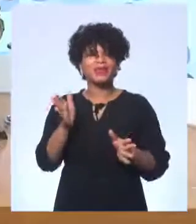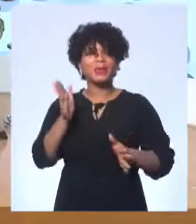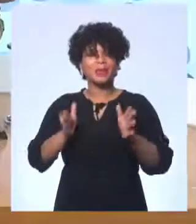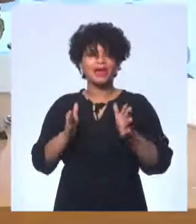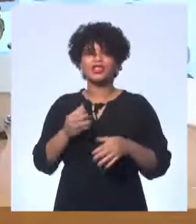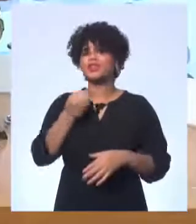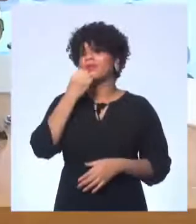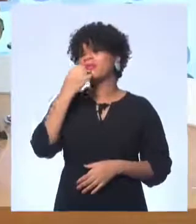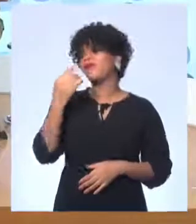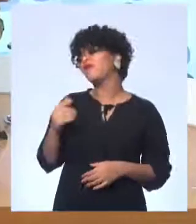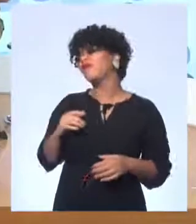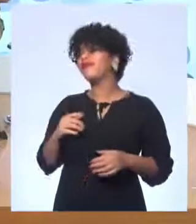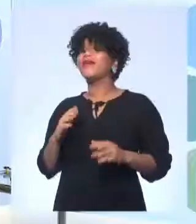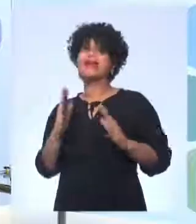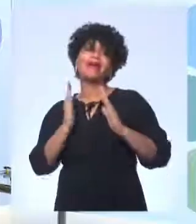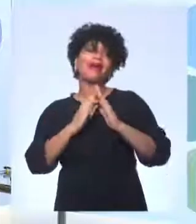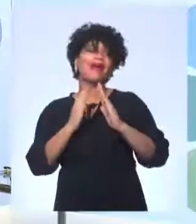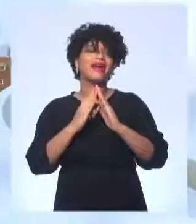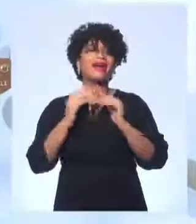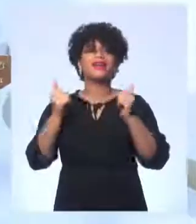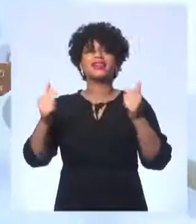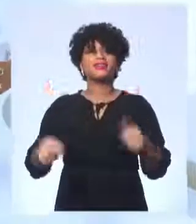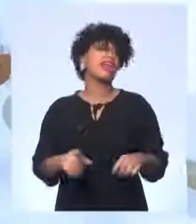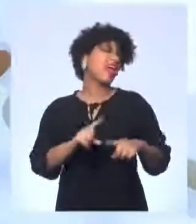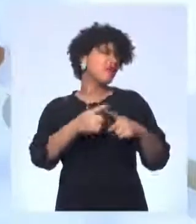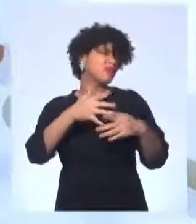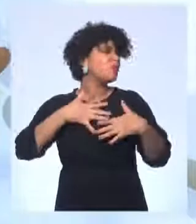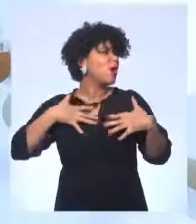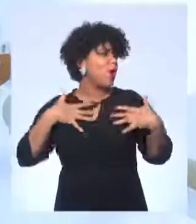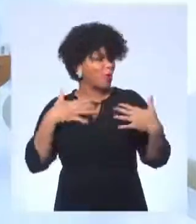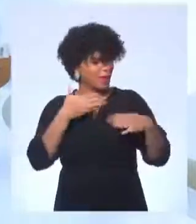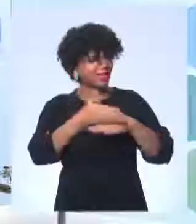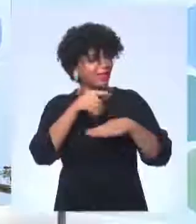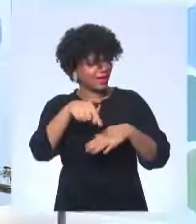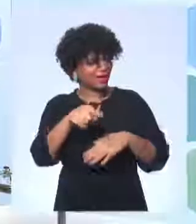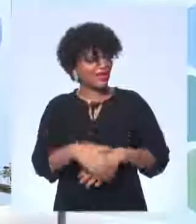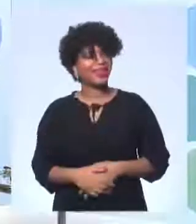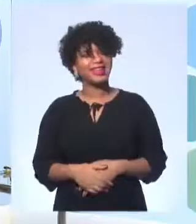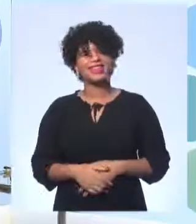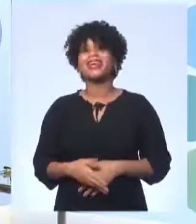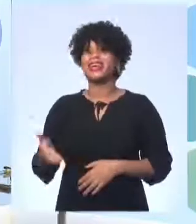de boaça na casa dele. Uma honra participar desse momento aqui. E agora ele